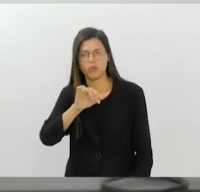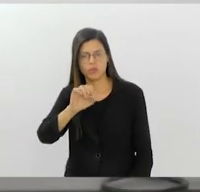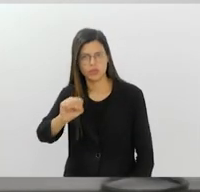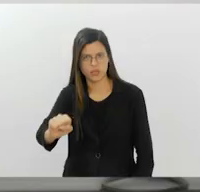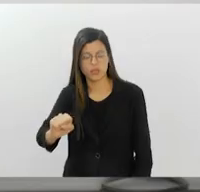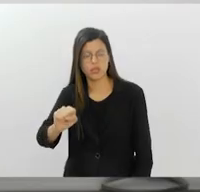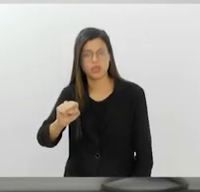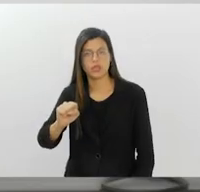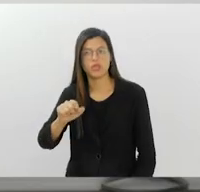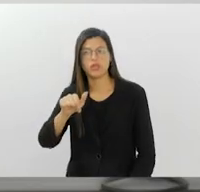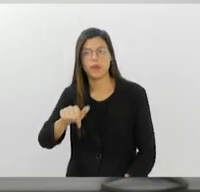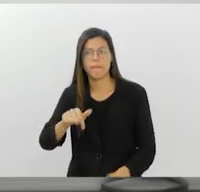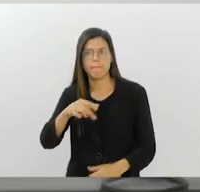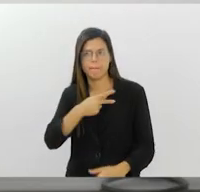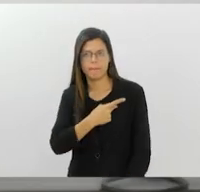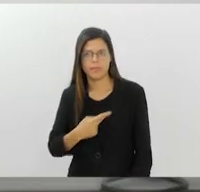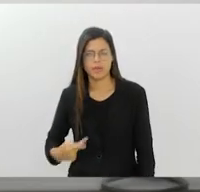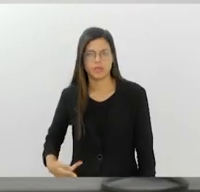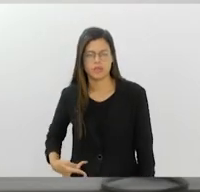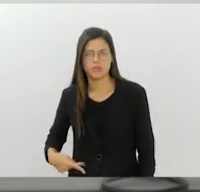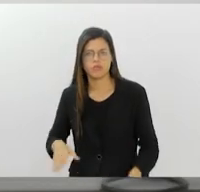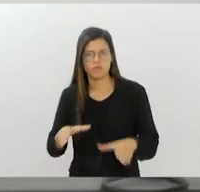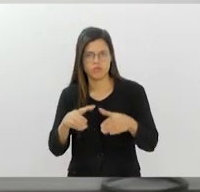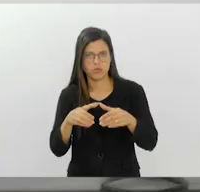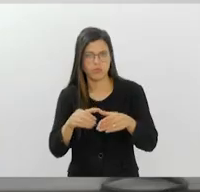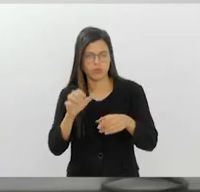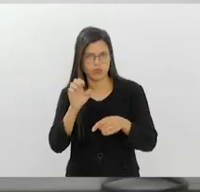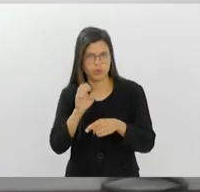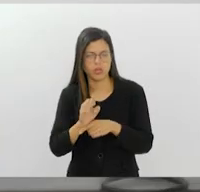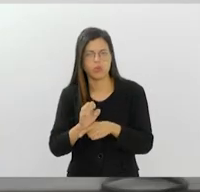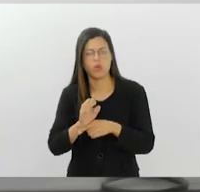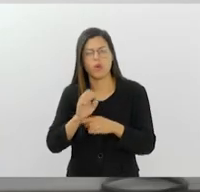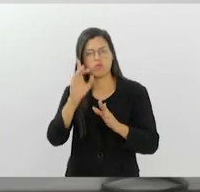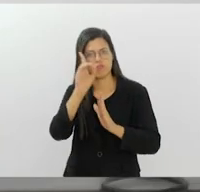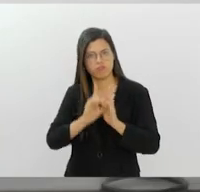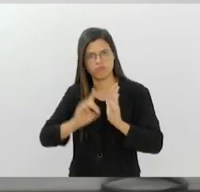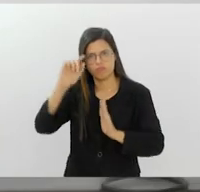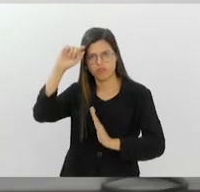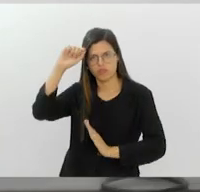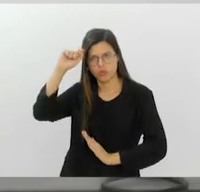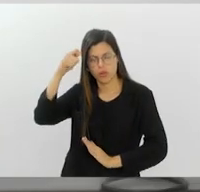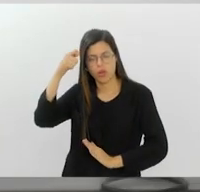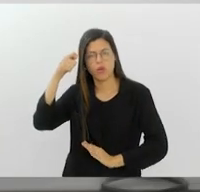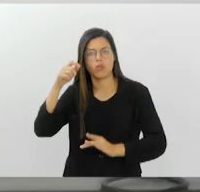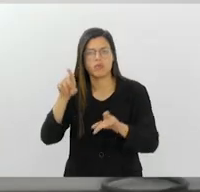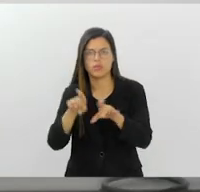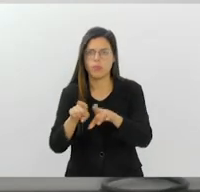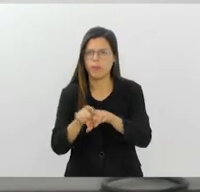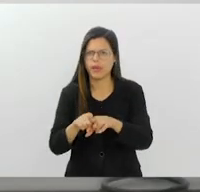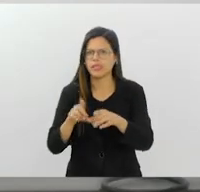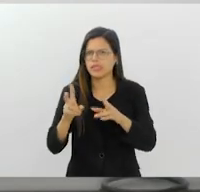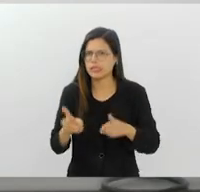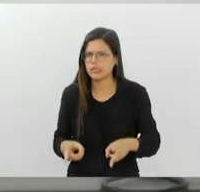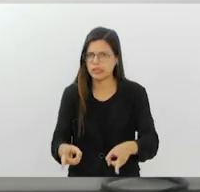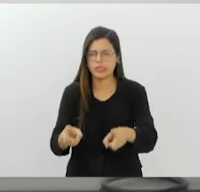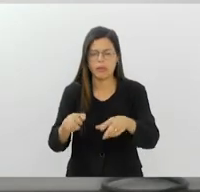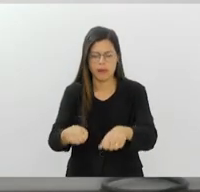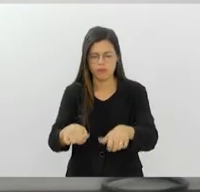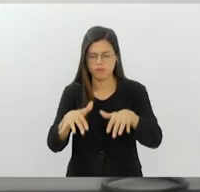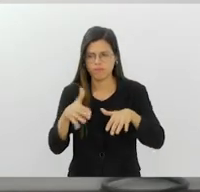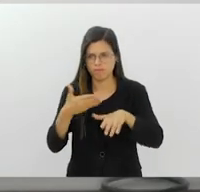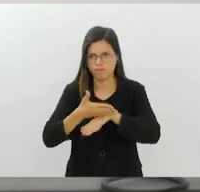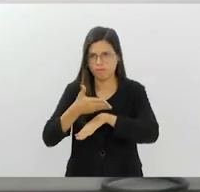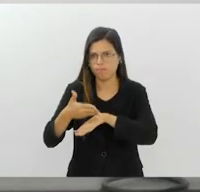Presidente do Conselho Estadual de direitos do negro também é outro que tá em todas as nossas audiências recentemente